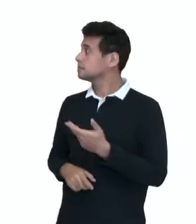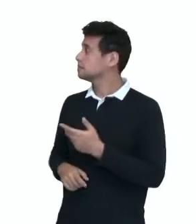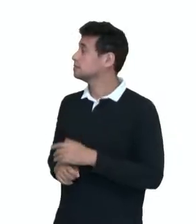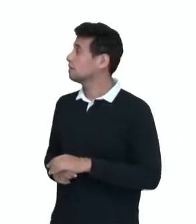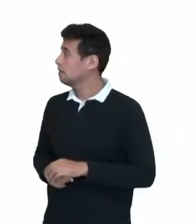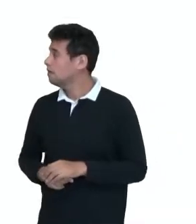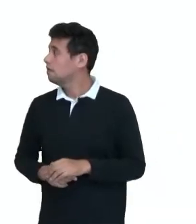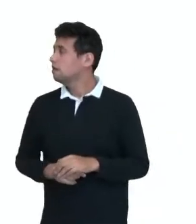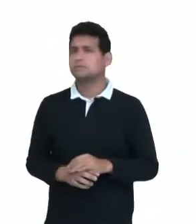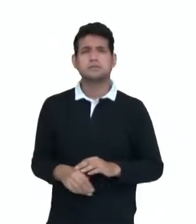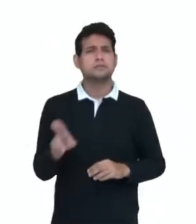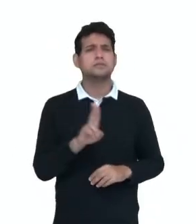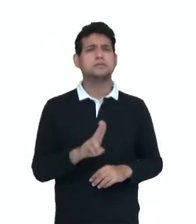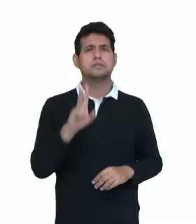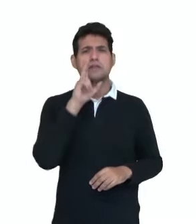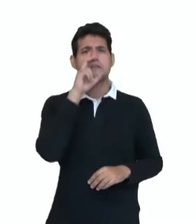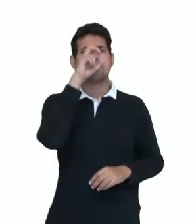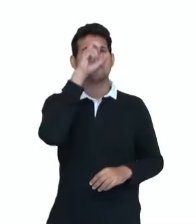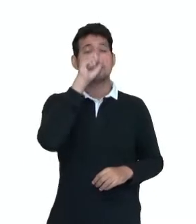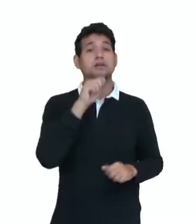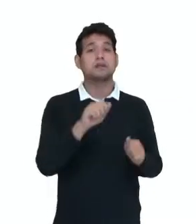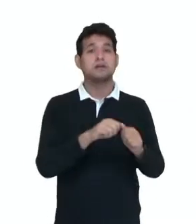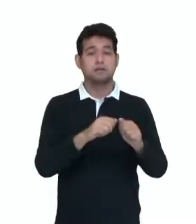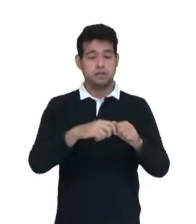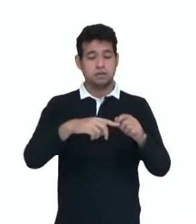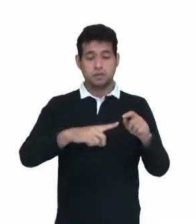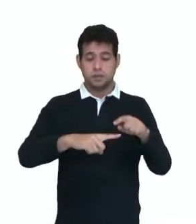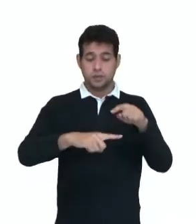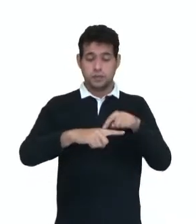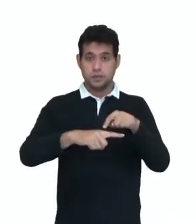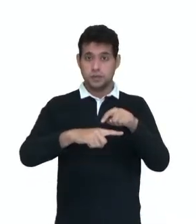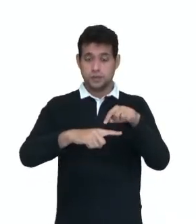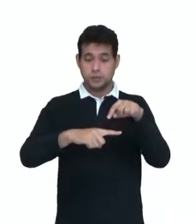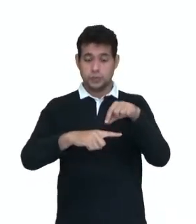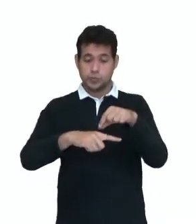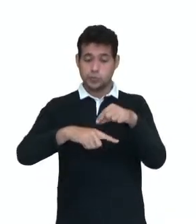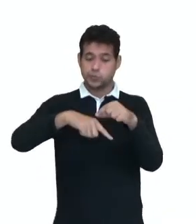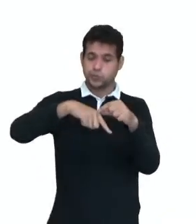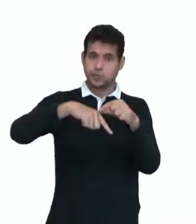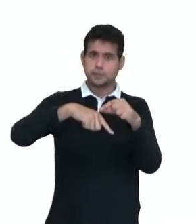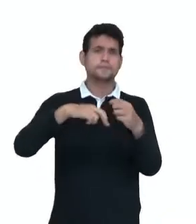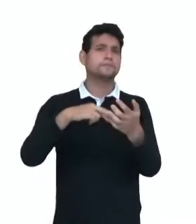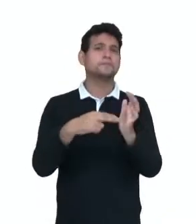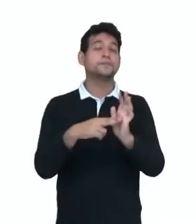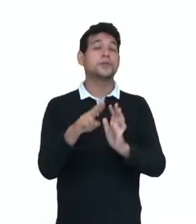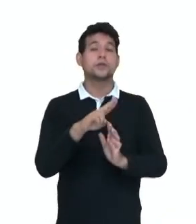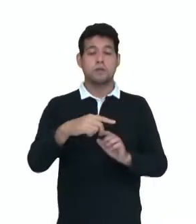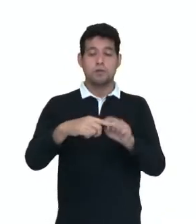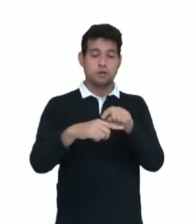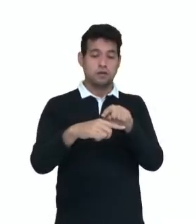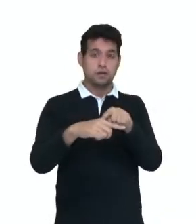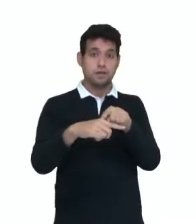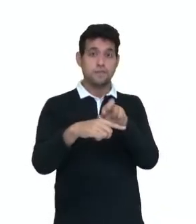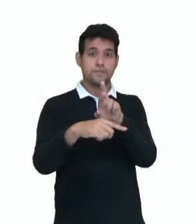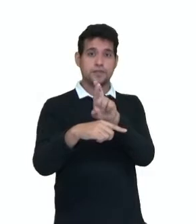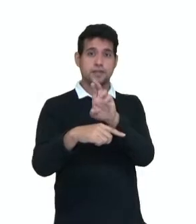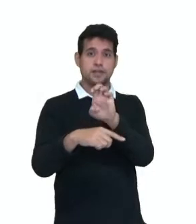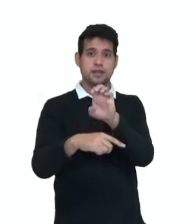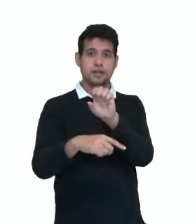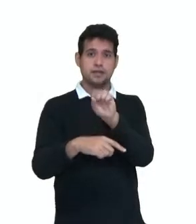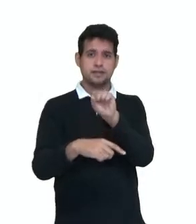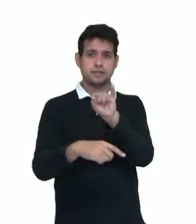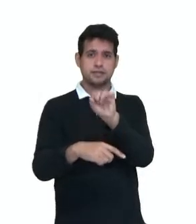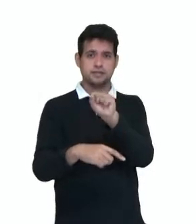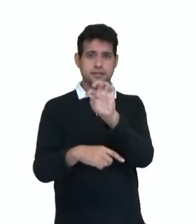é aplicada a força que ergue a pedra, né, é o ponto de resistência, onde está